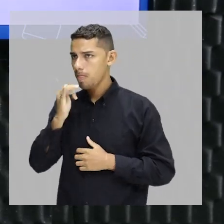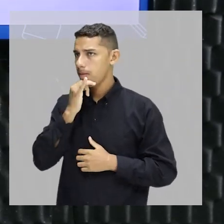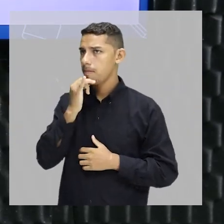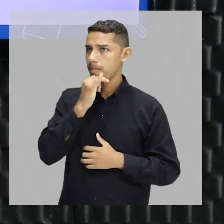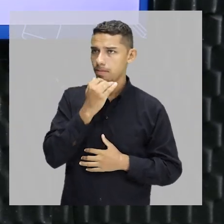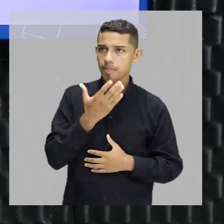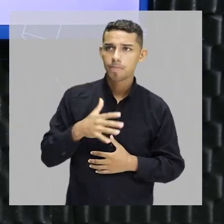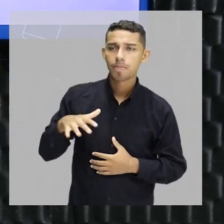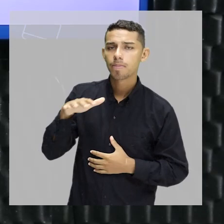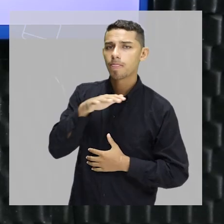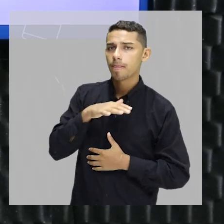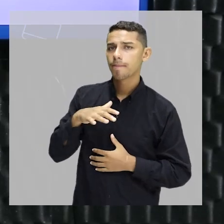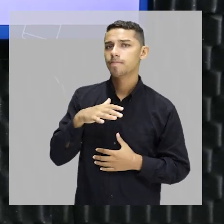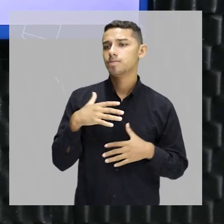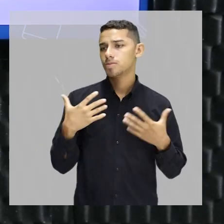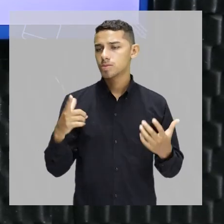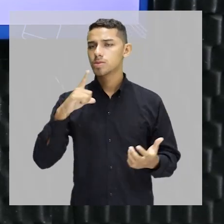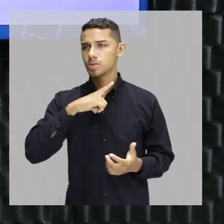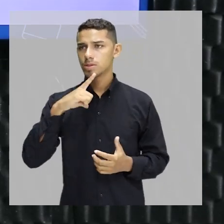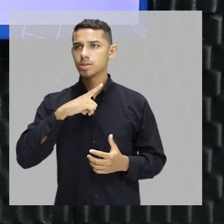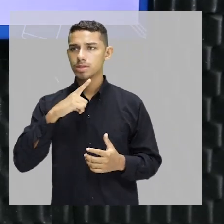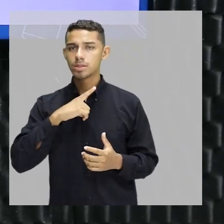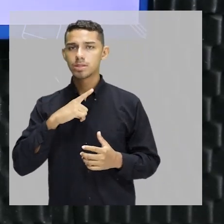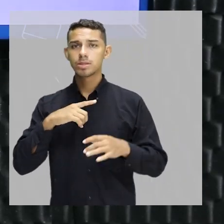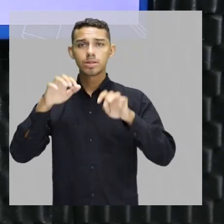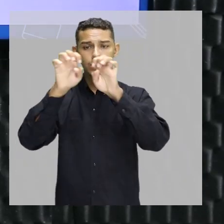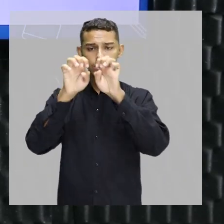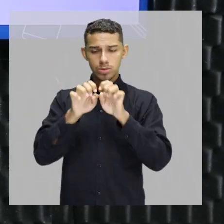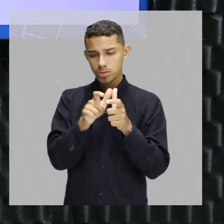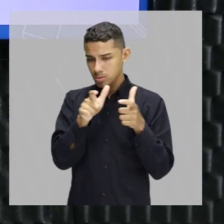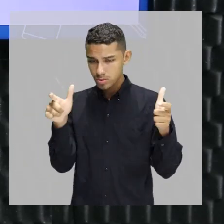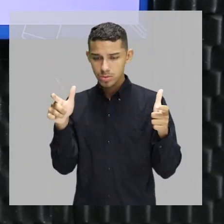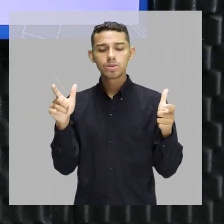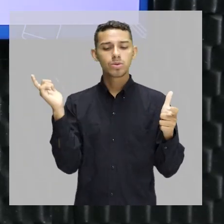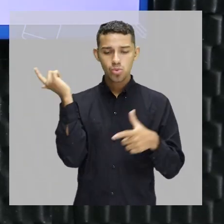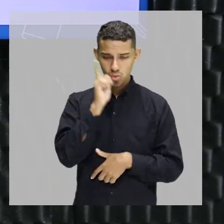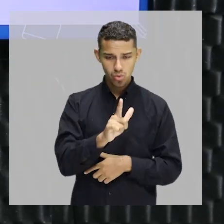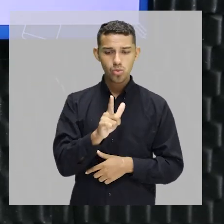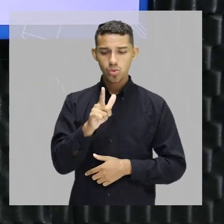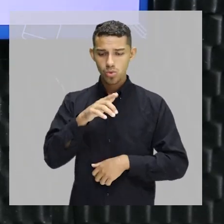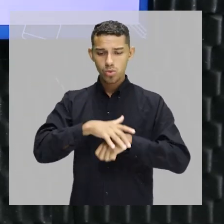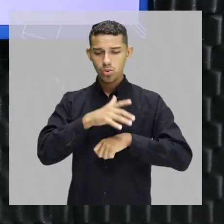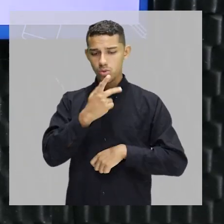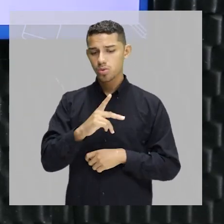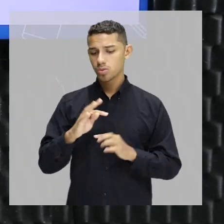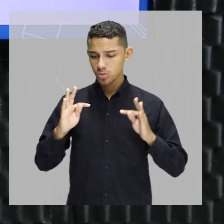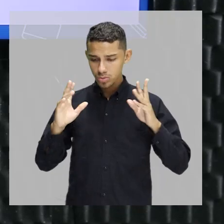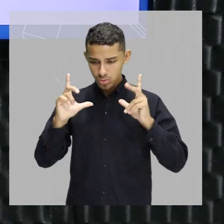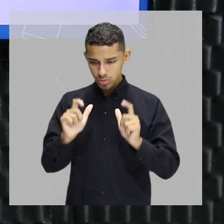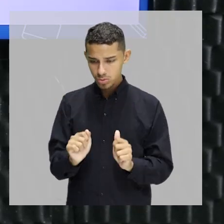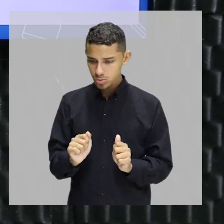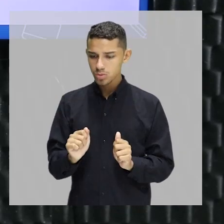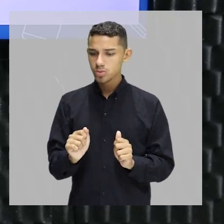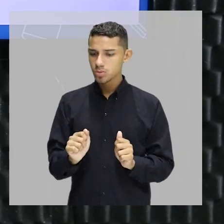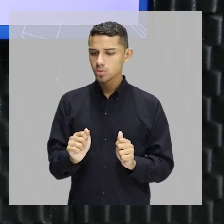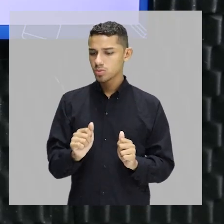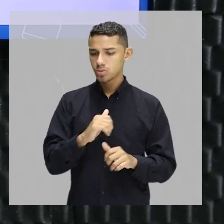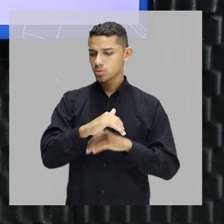Mundo, ok? Ele tem essa estrutura todinha e lá ele consegue fazer, não é, todo